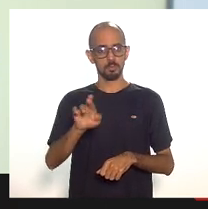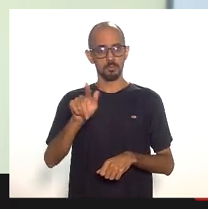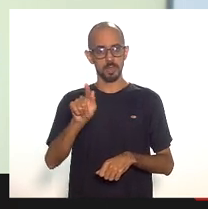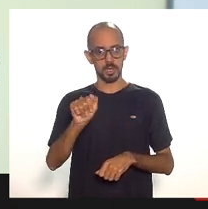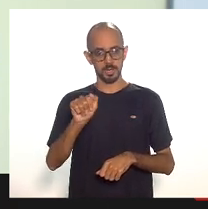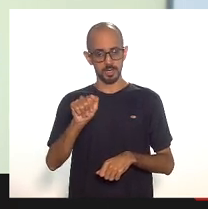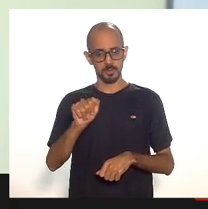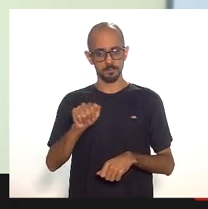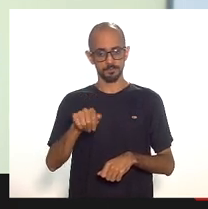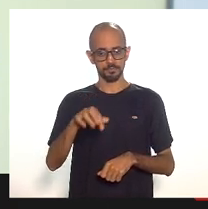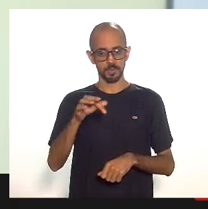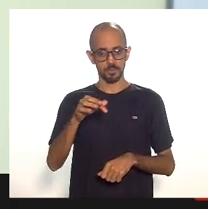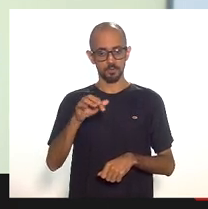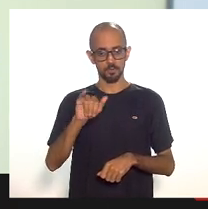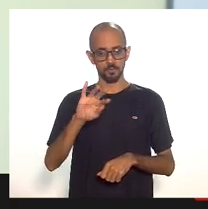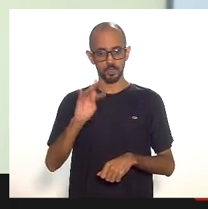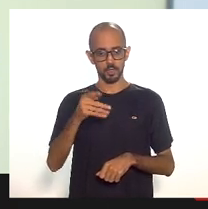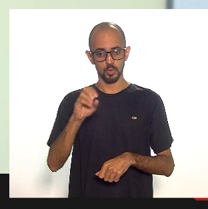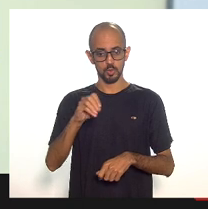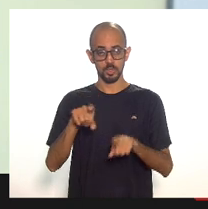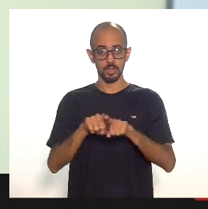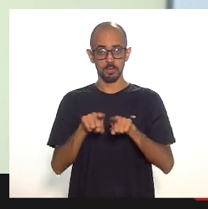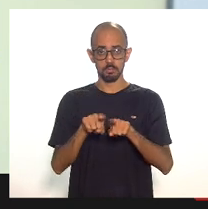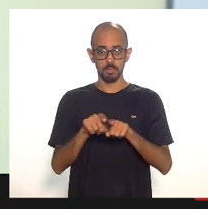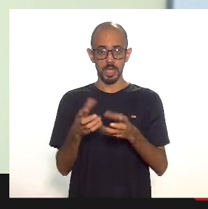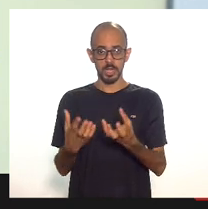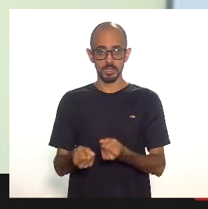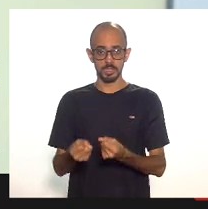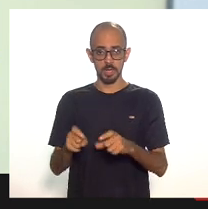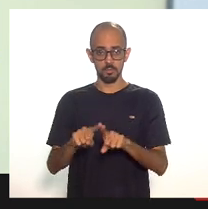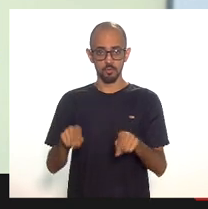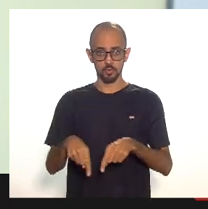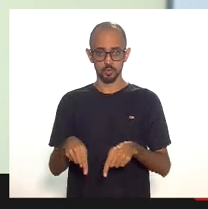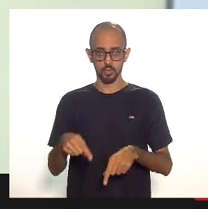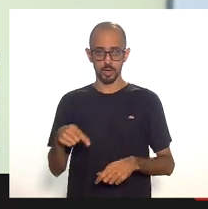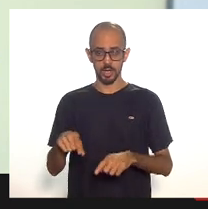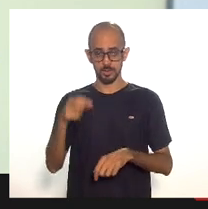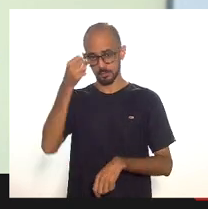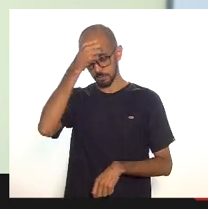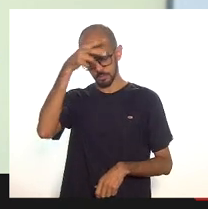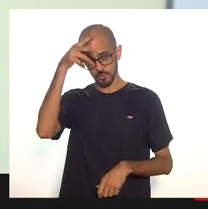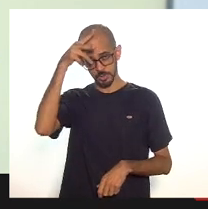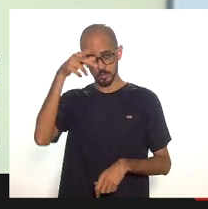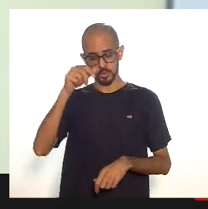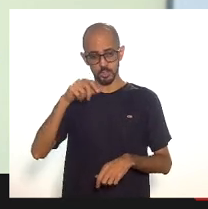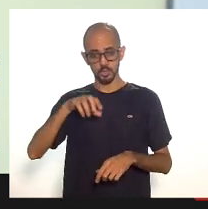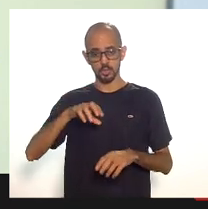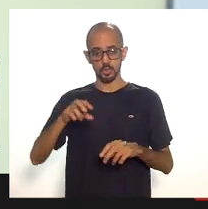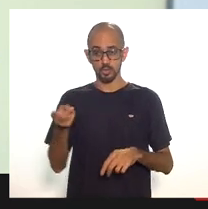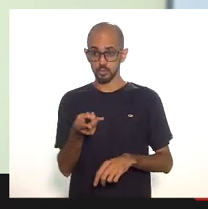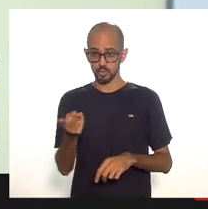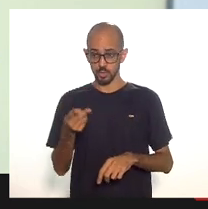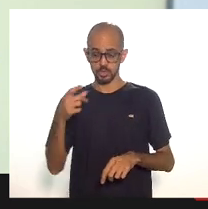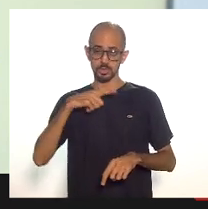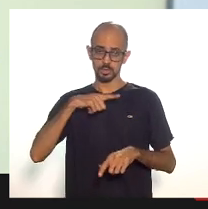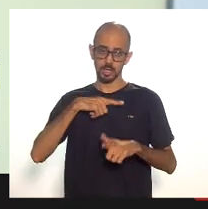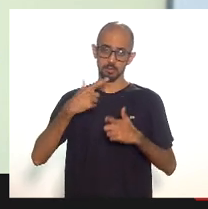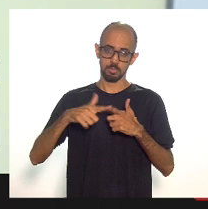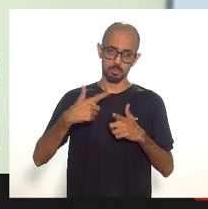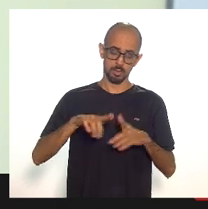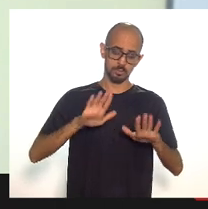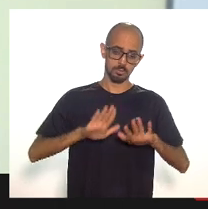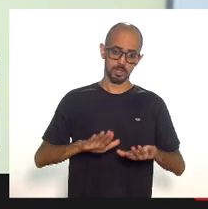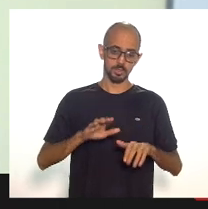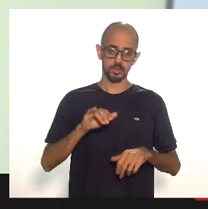humanos da nossa prefeitura. Ambos têm seus problemas, mas só queria deixar ressaltado que